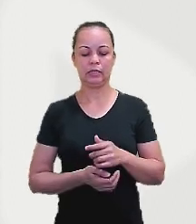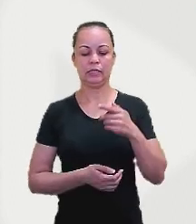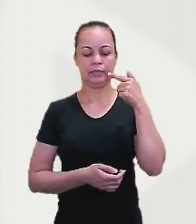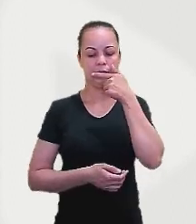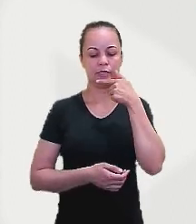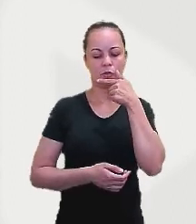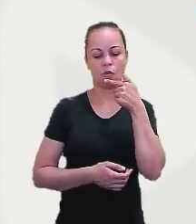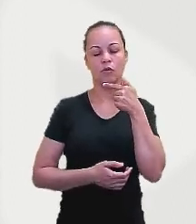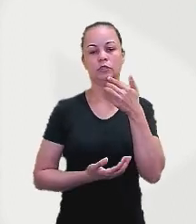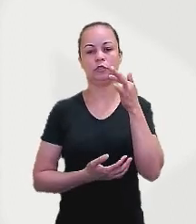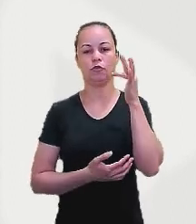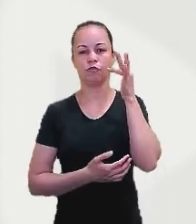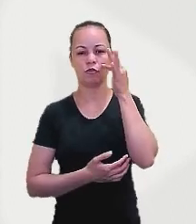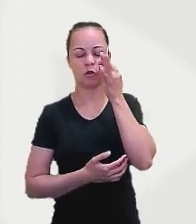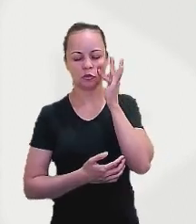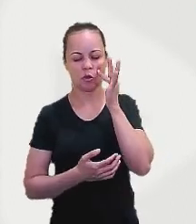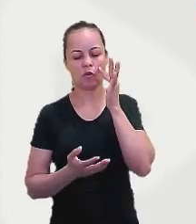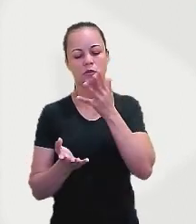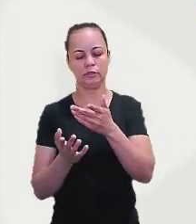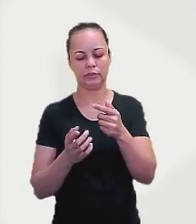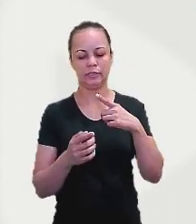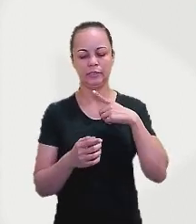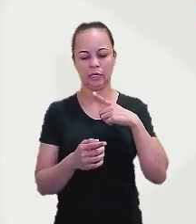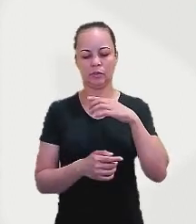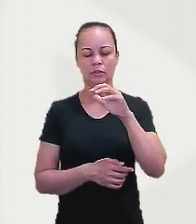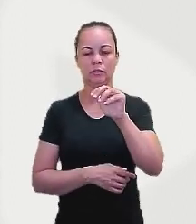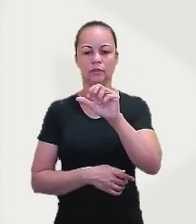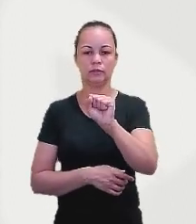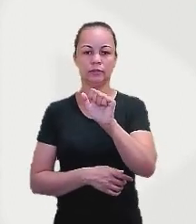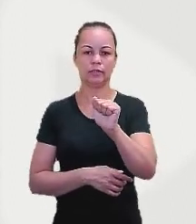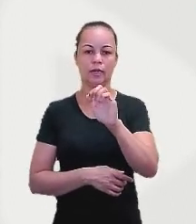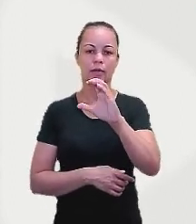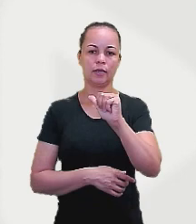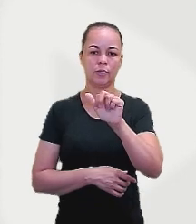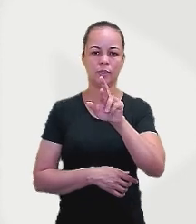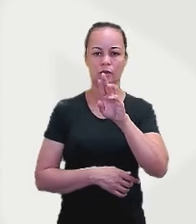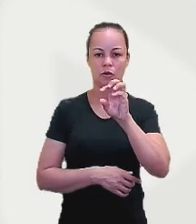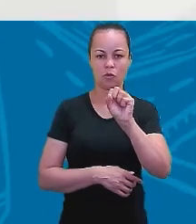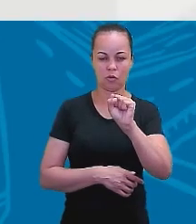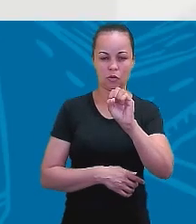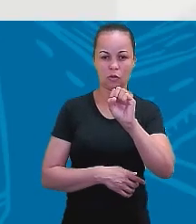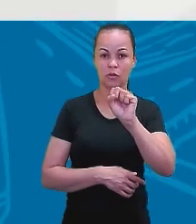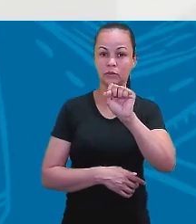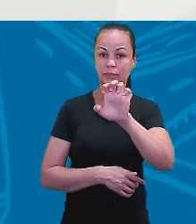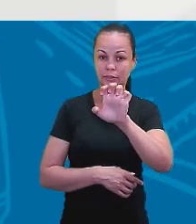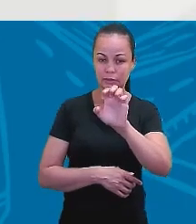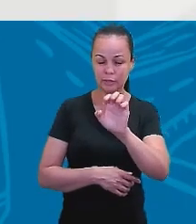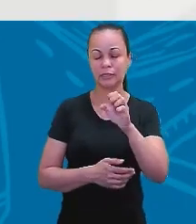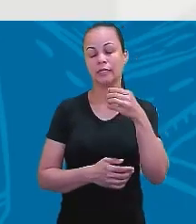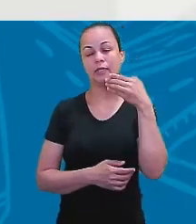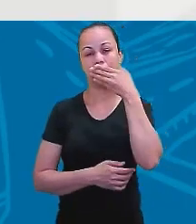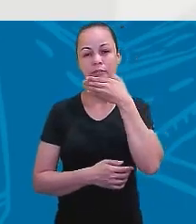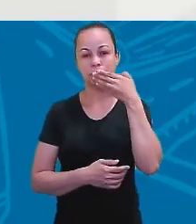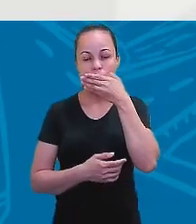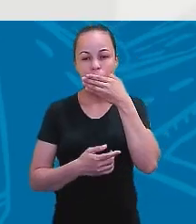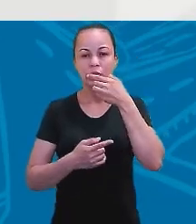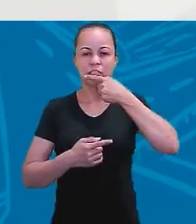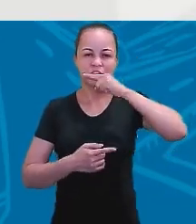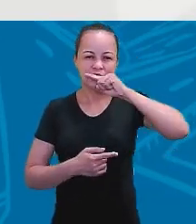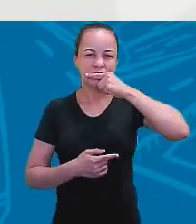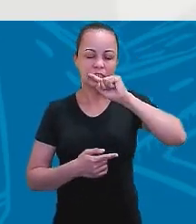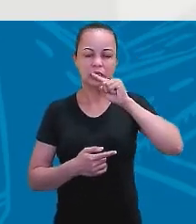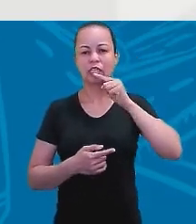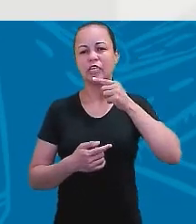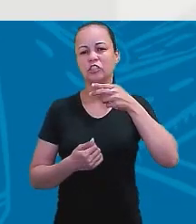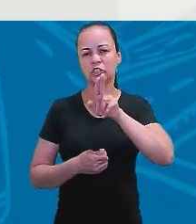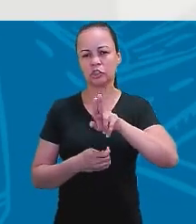frutose, a gente vai ter a sacarose, que normalmente você conhece como açúcar do quê? Açúcar da cana de açúcar. Açúcar que você encontra lá na